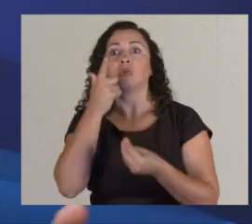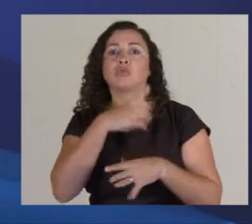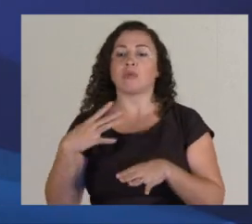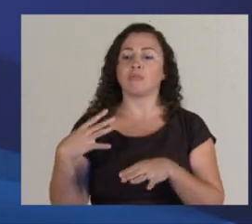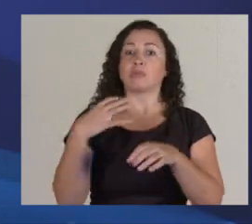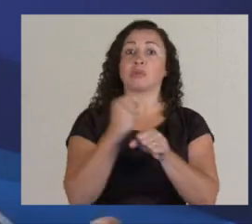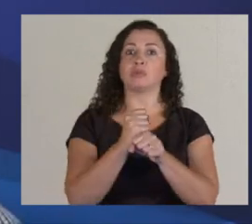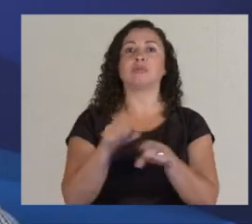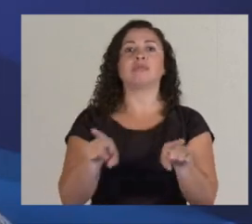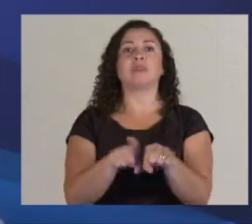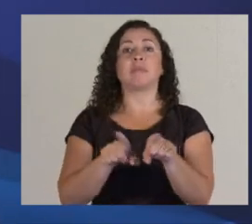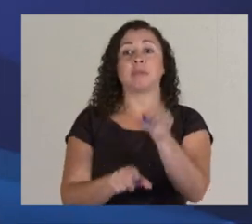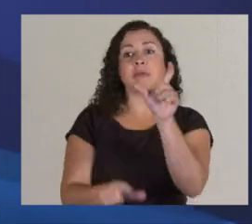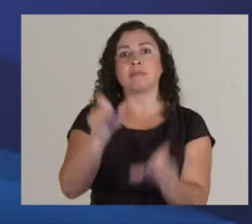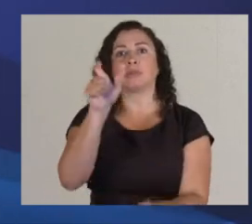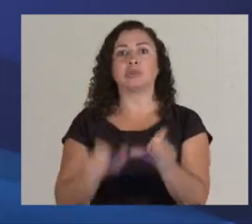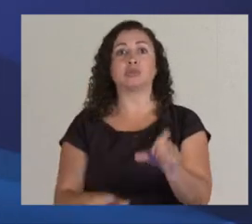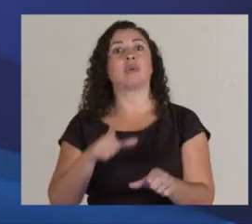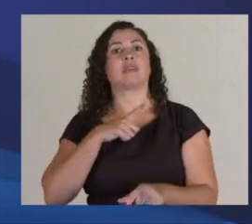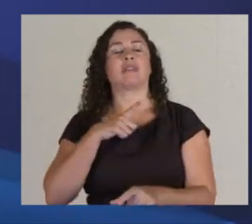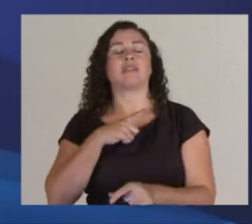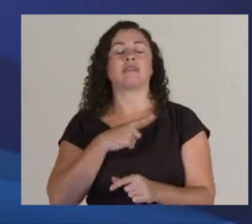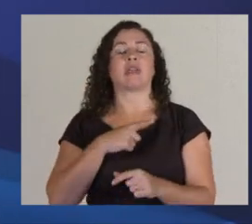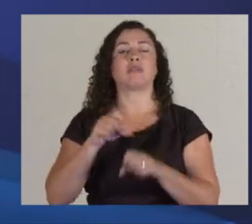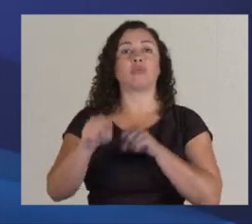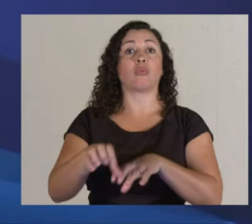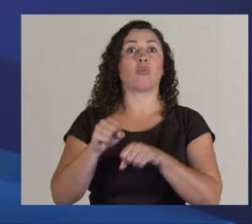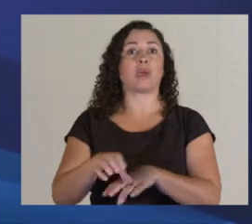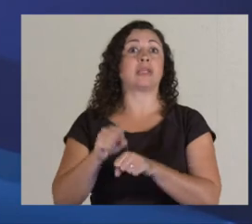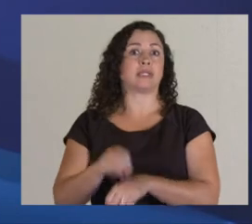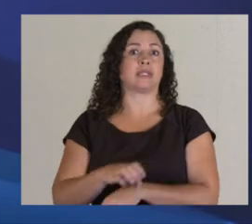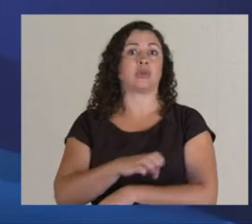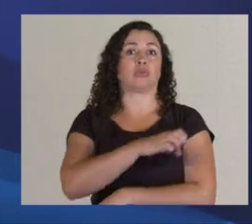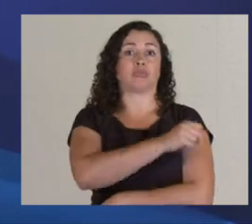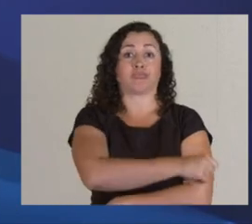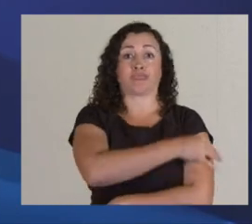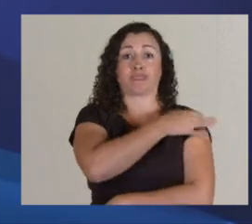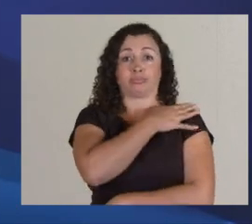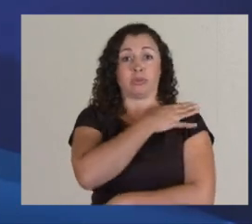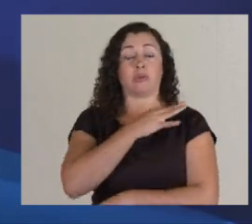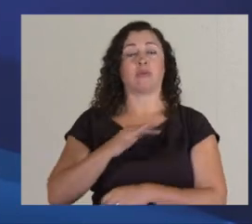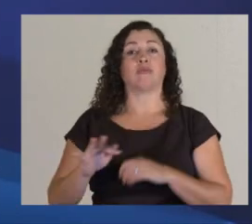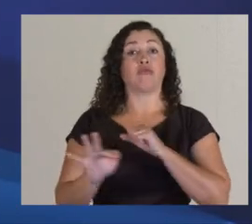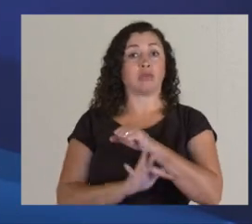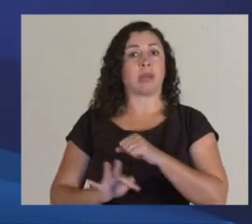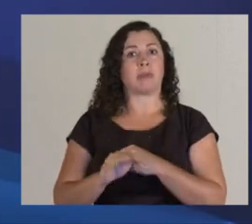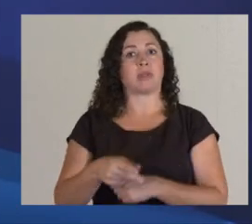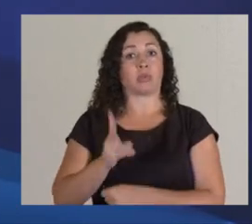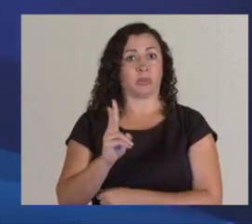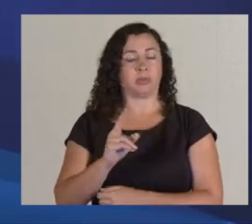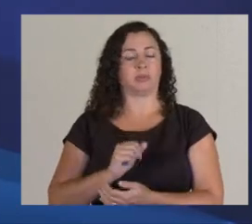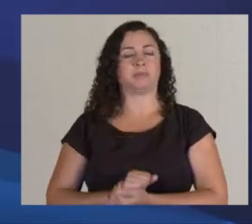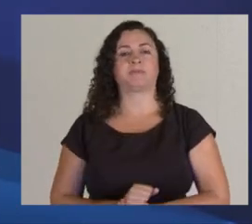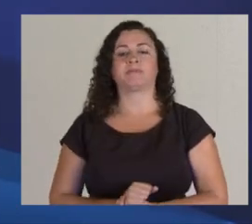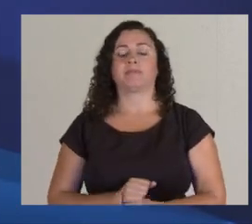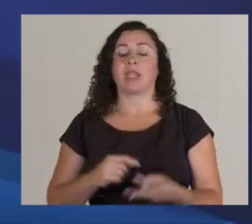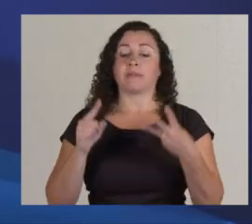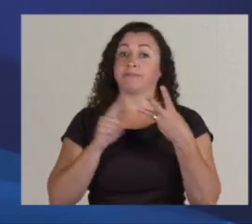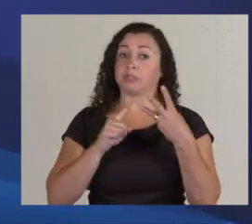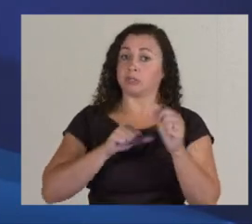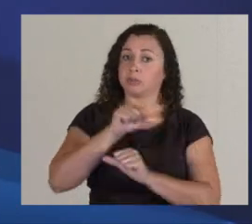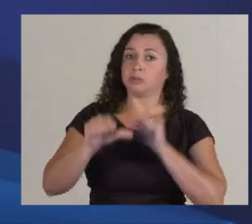pontuação para estudante do ensino fundamental 2. Né? A gente vai detalhar tudo isso para você também. A terceira mudança é a